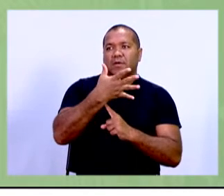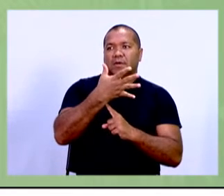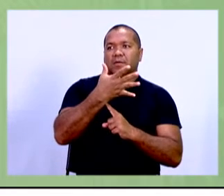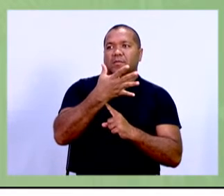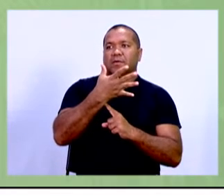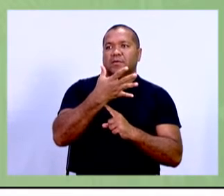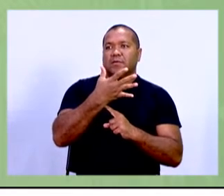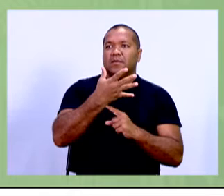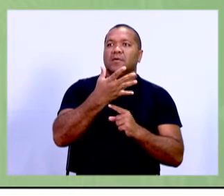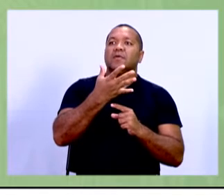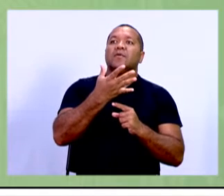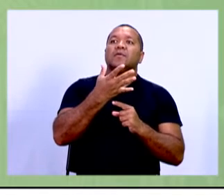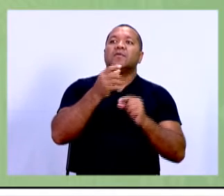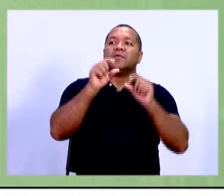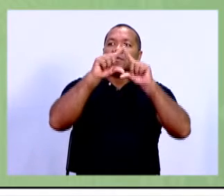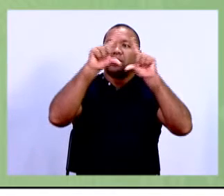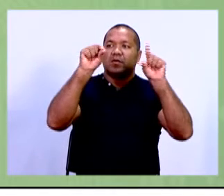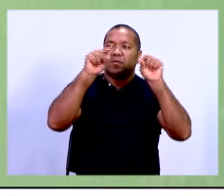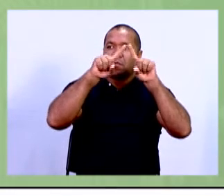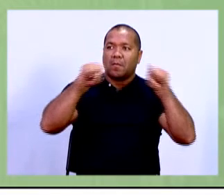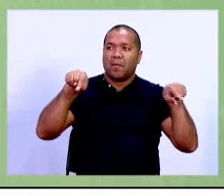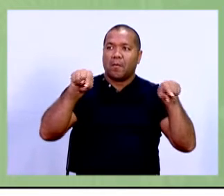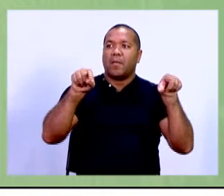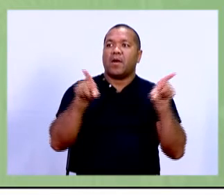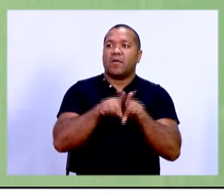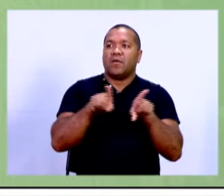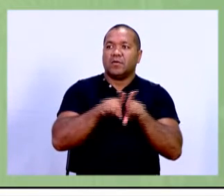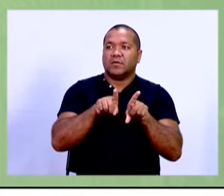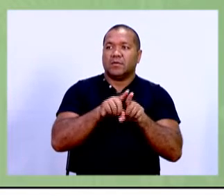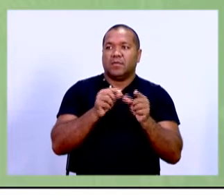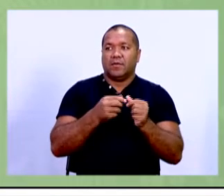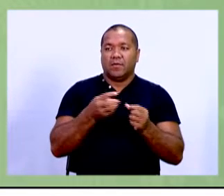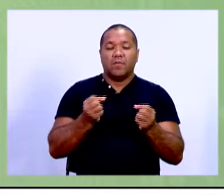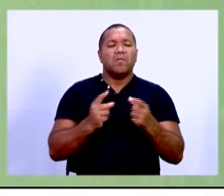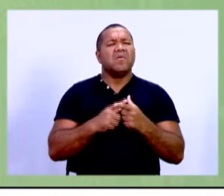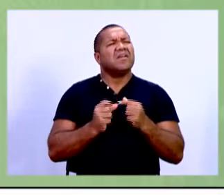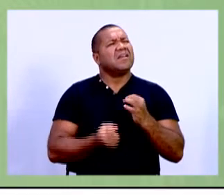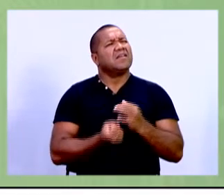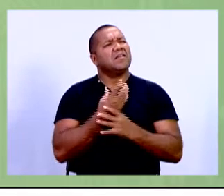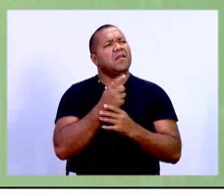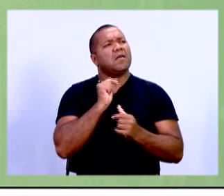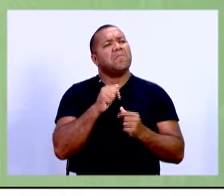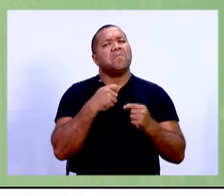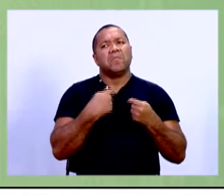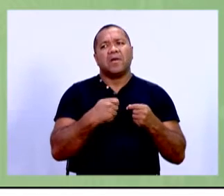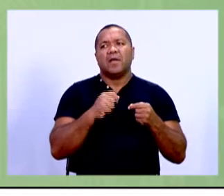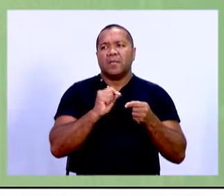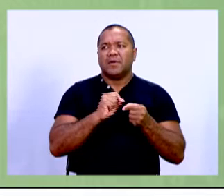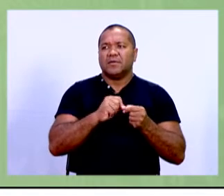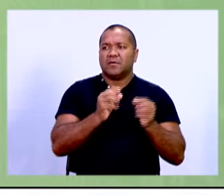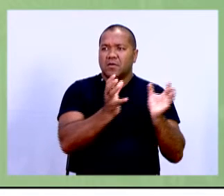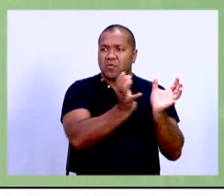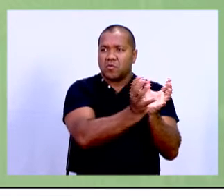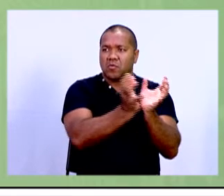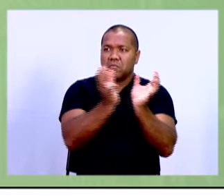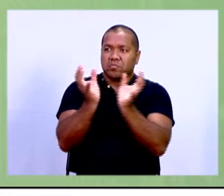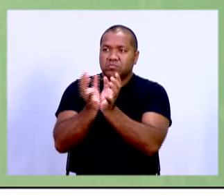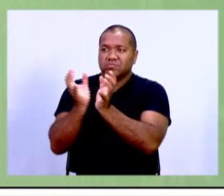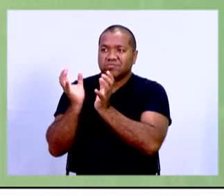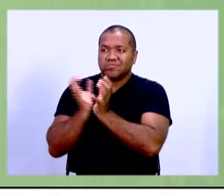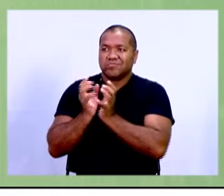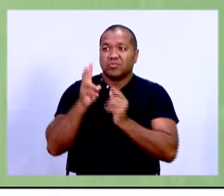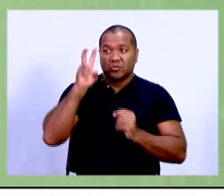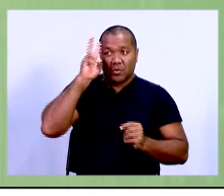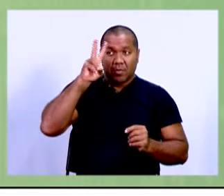nós vamos criar também. Por que criar um diagrama de pacotes? Né? Porque nós temos diagrama de pacotes, só para